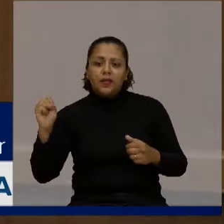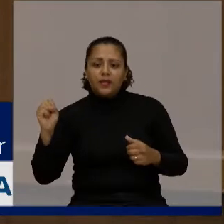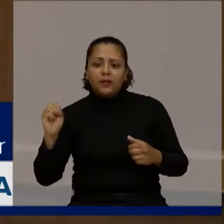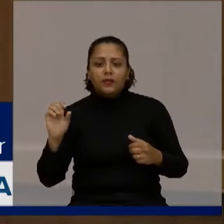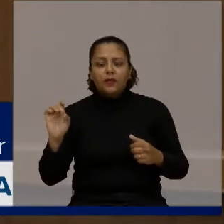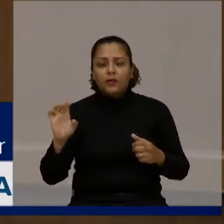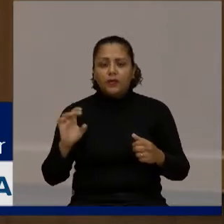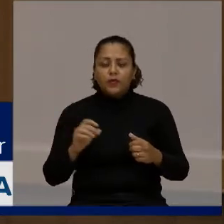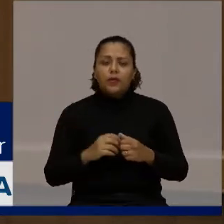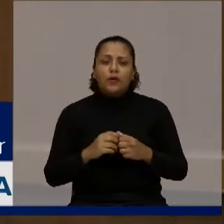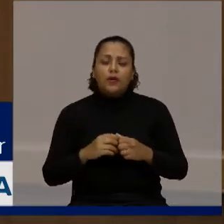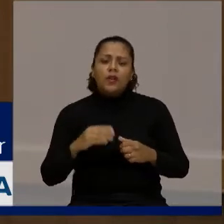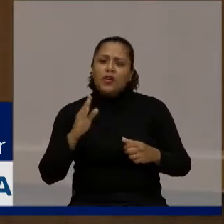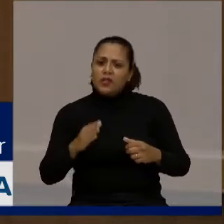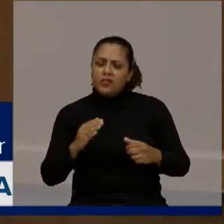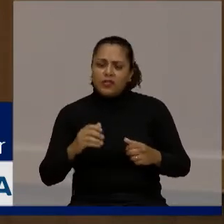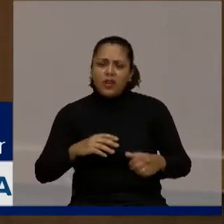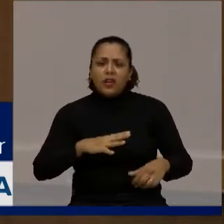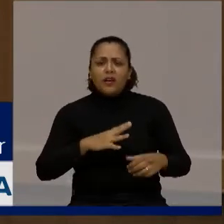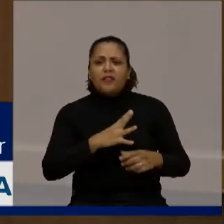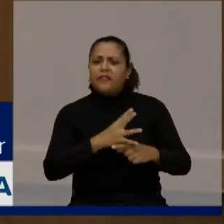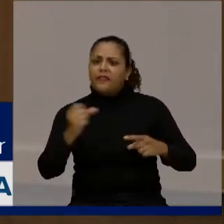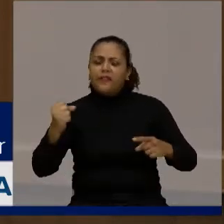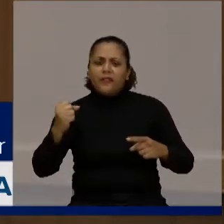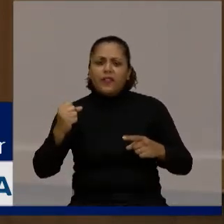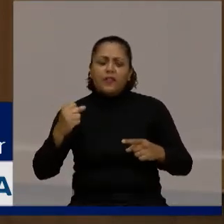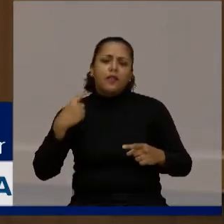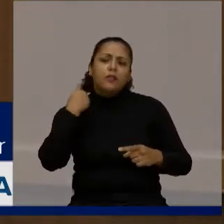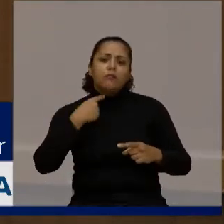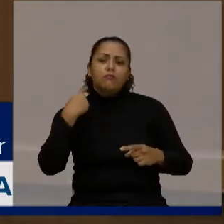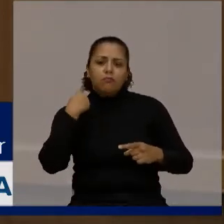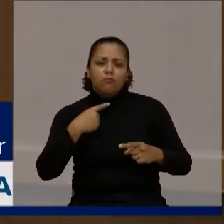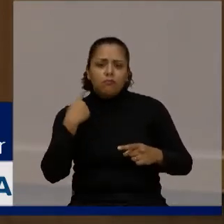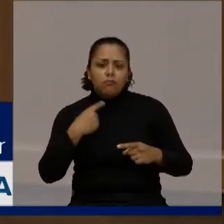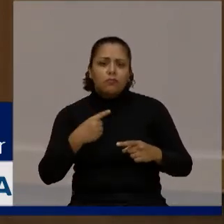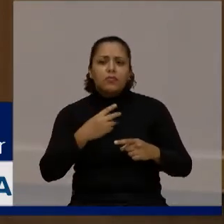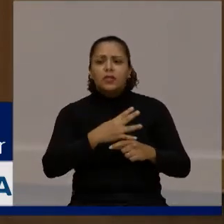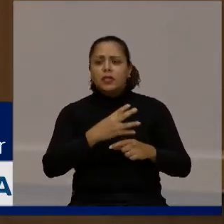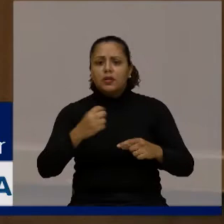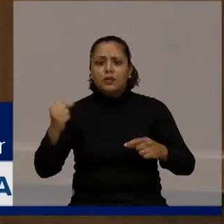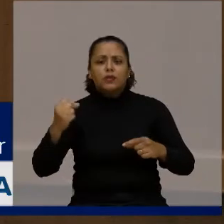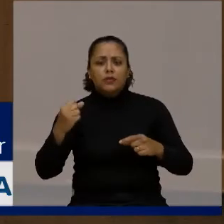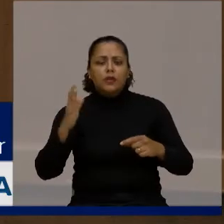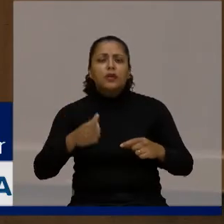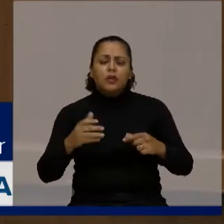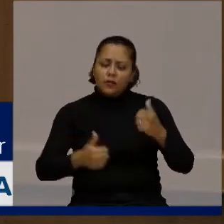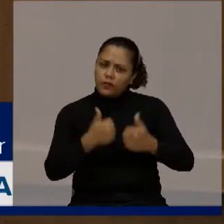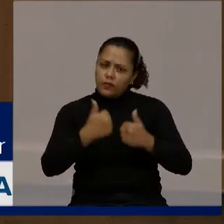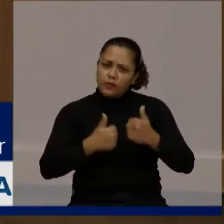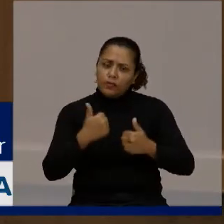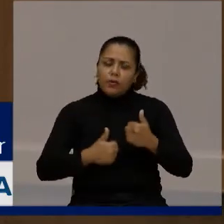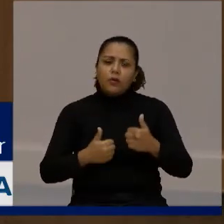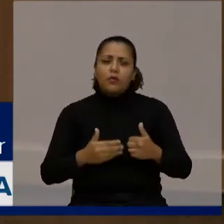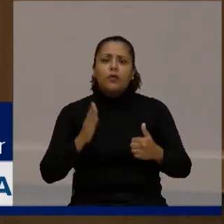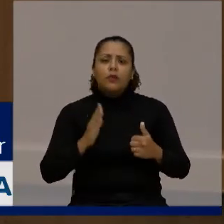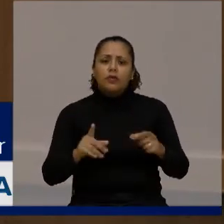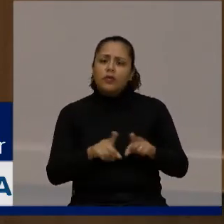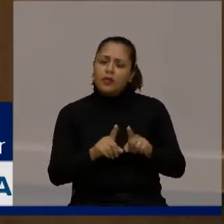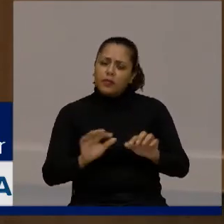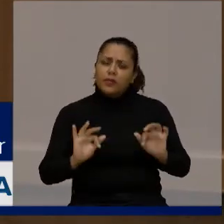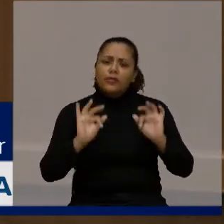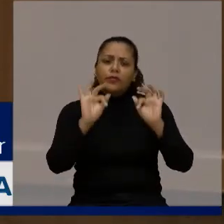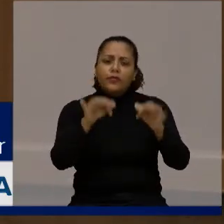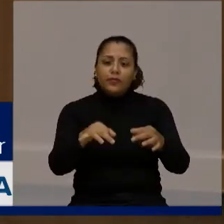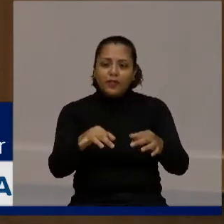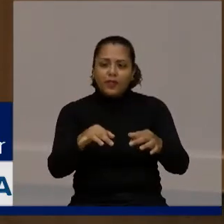quase sagrou-se campeão como camisa 10 do São José em 1989, naquela final contra o São